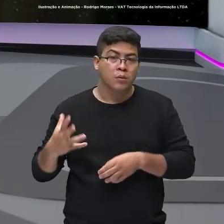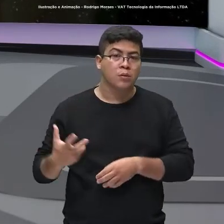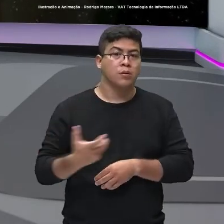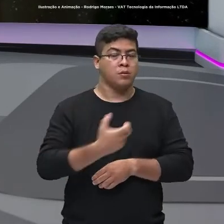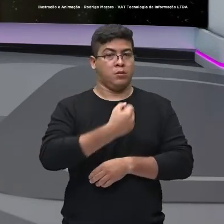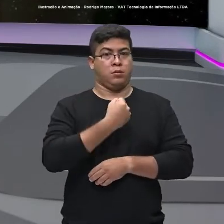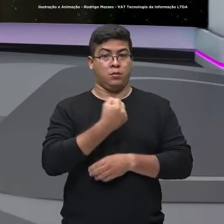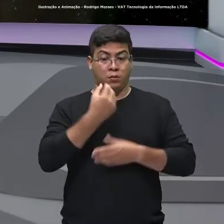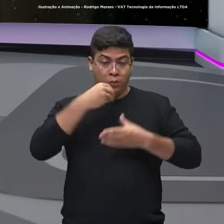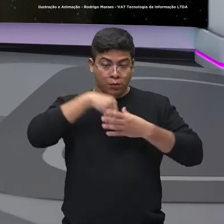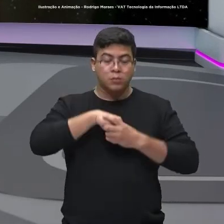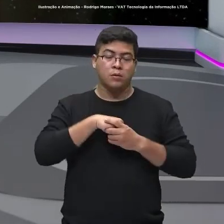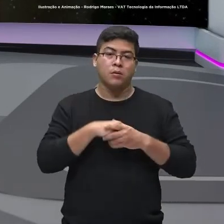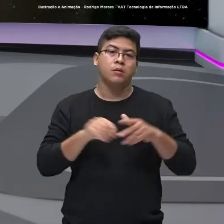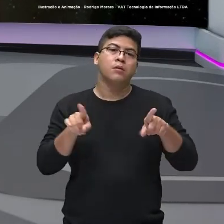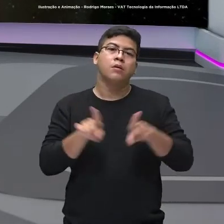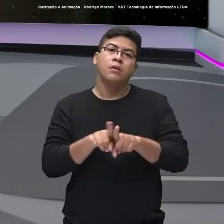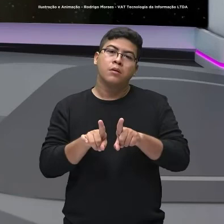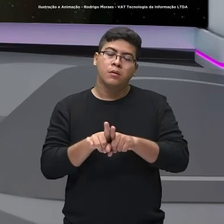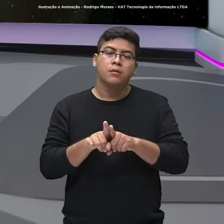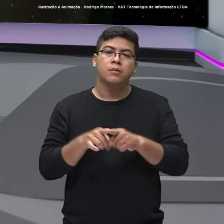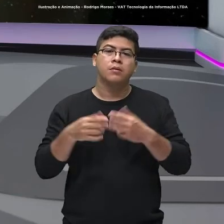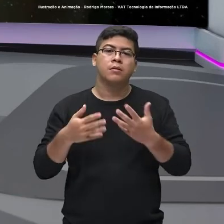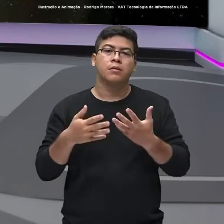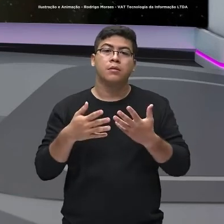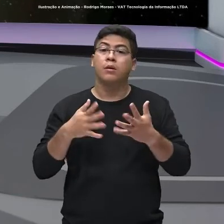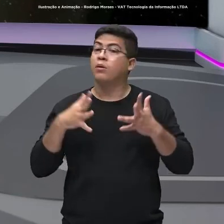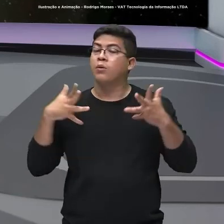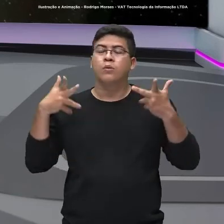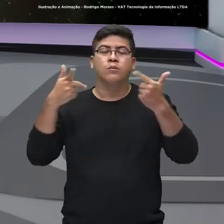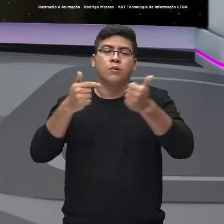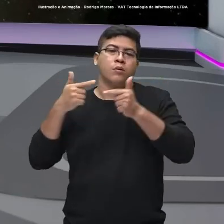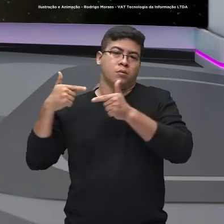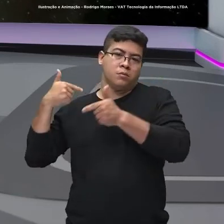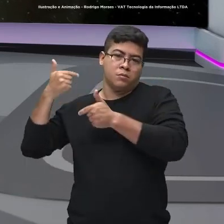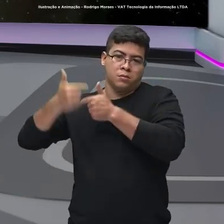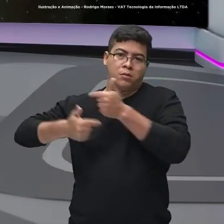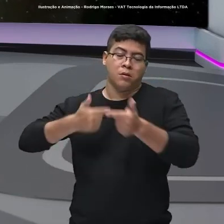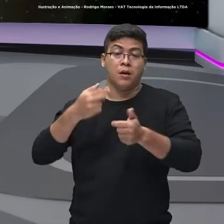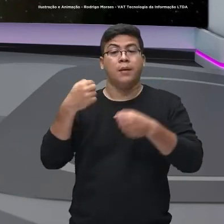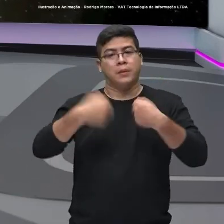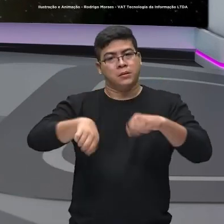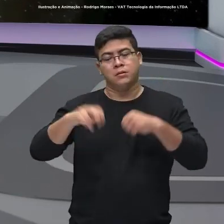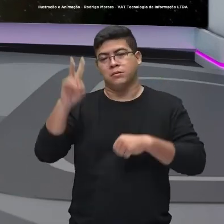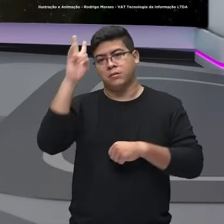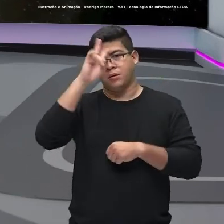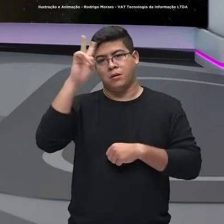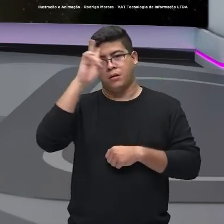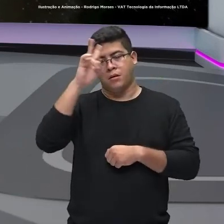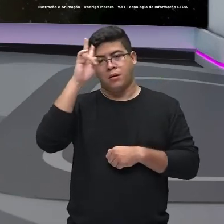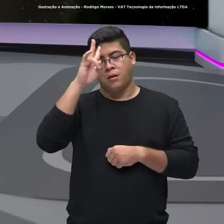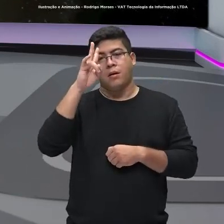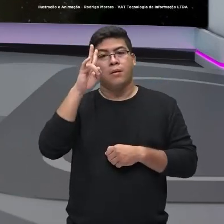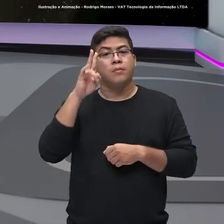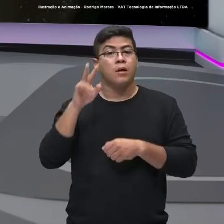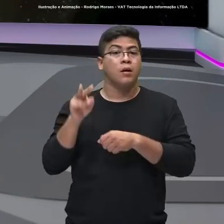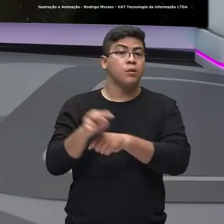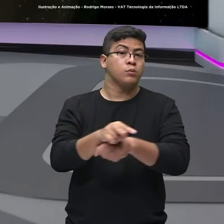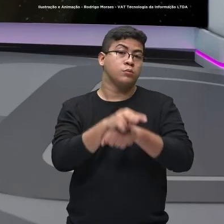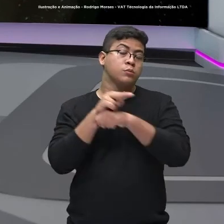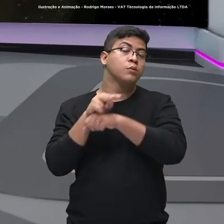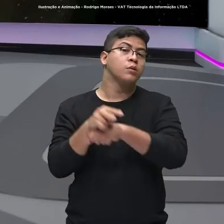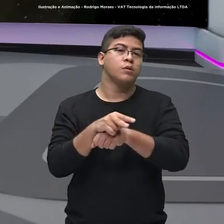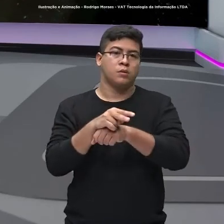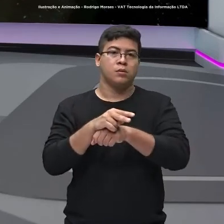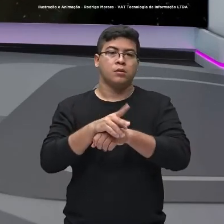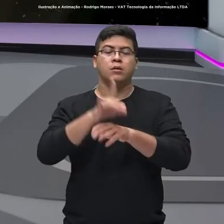mas todas as tradições religiosas devem lembrar desse valor da defesa impreterível da dignidade humana,